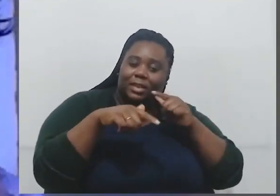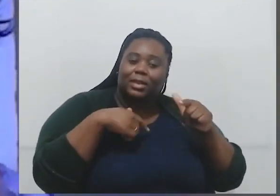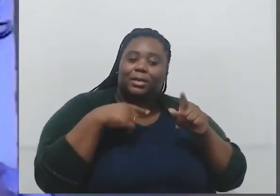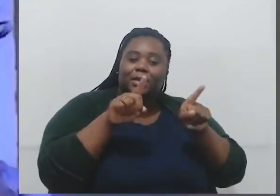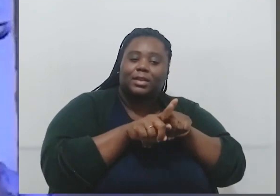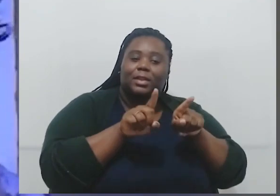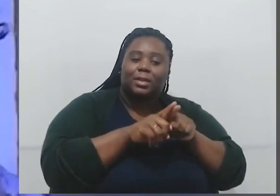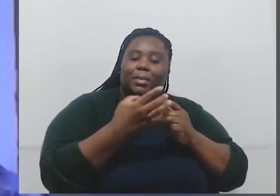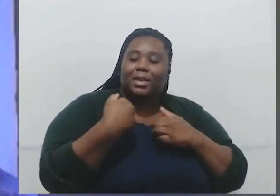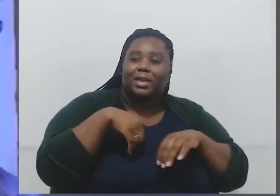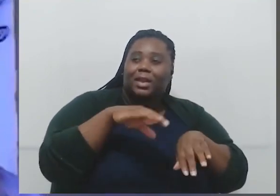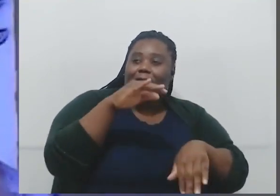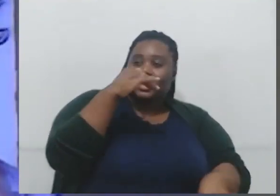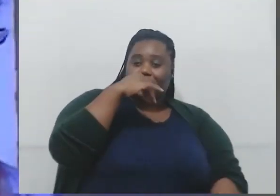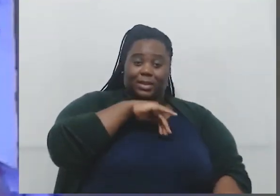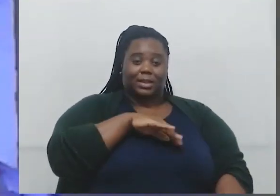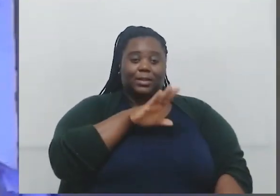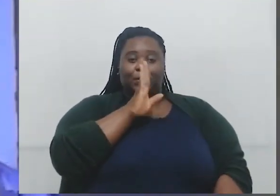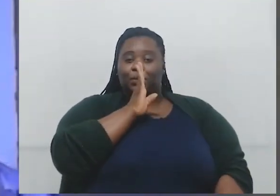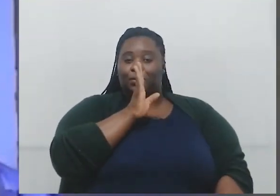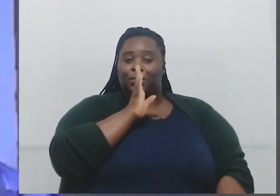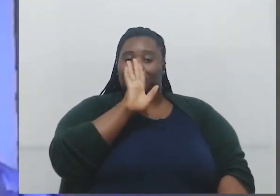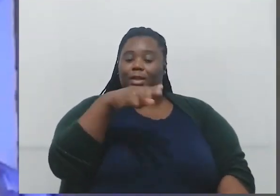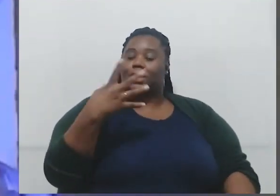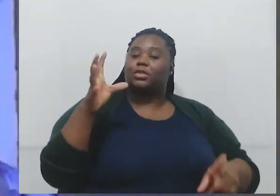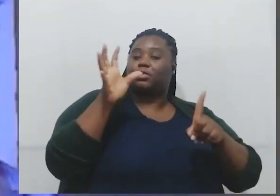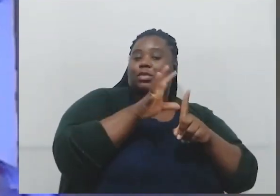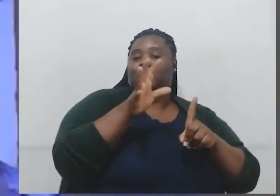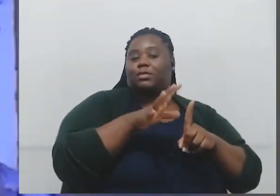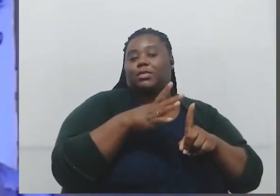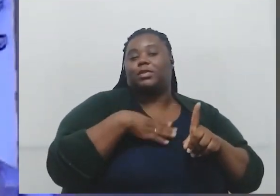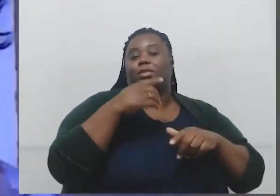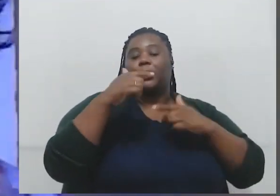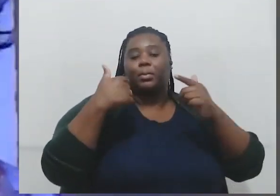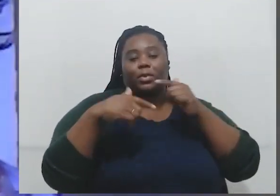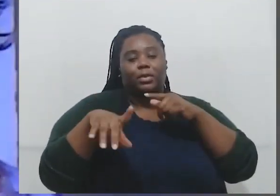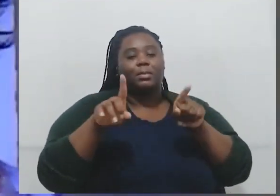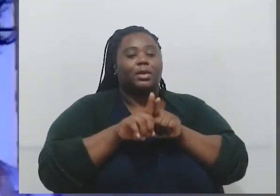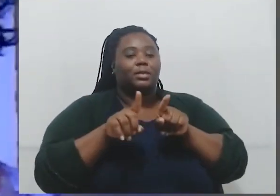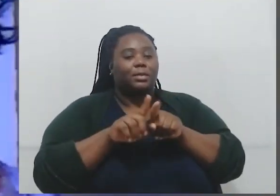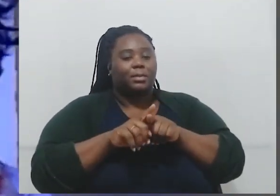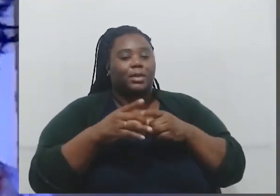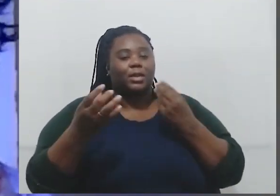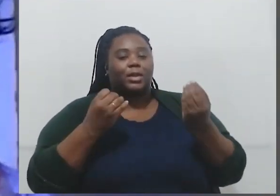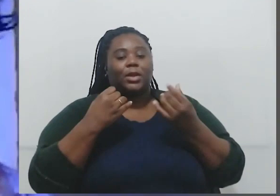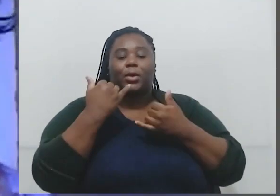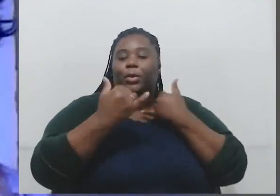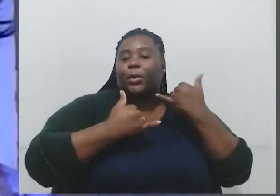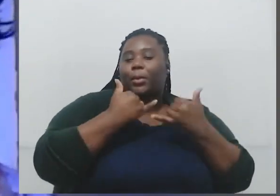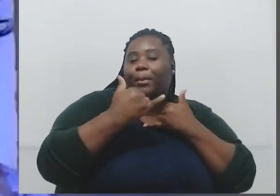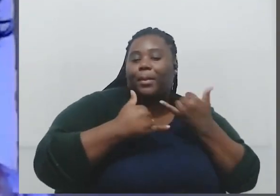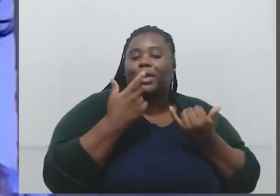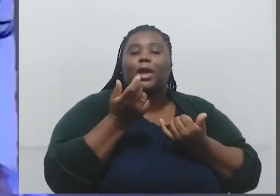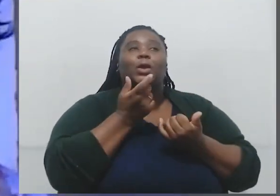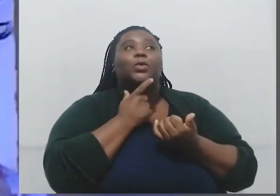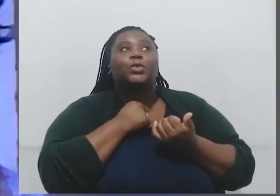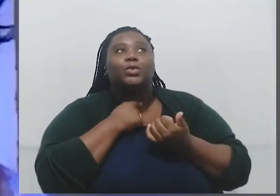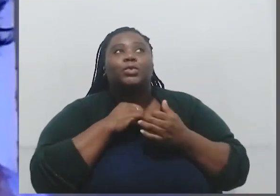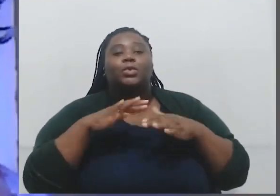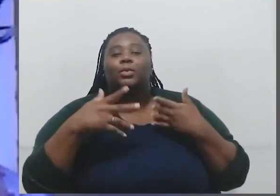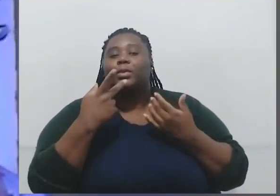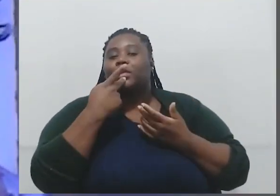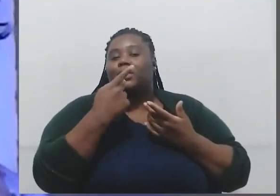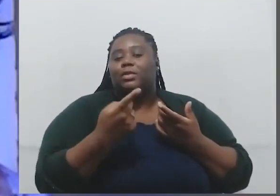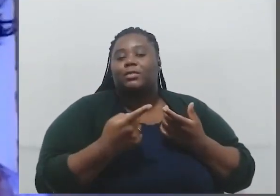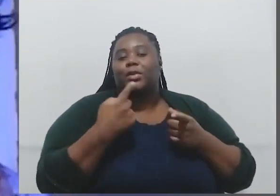também, e isso afeta diretamente a minha dramaturgia. E como ela brinca com os fonemas, quando ela fala, por ser